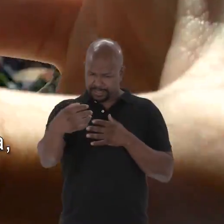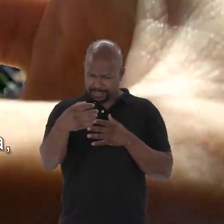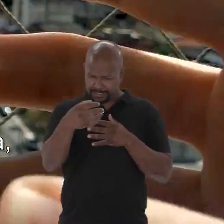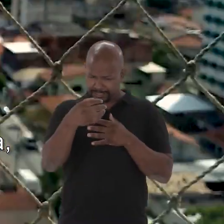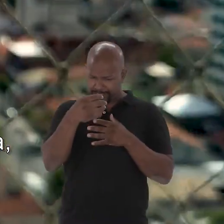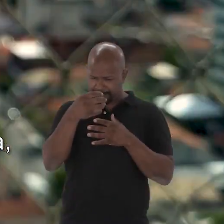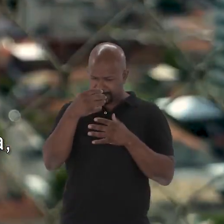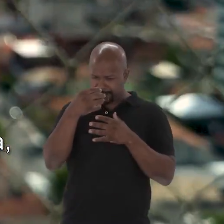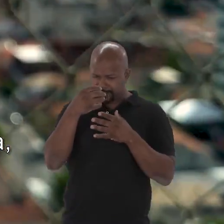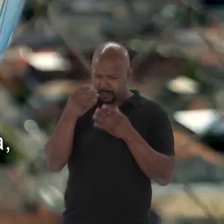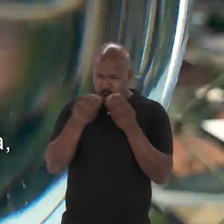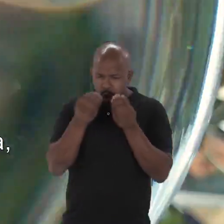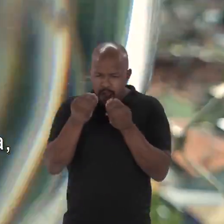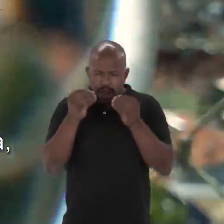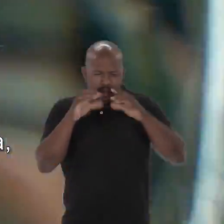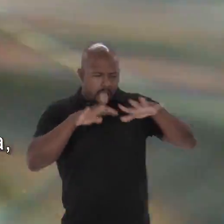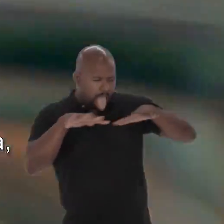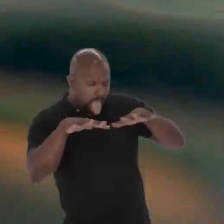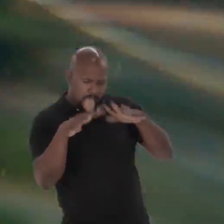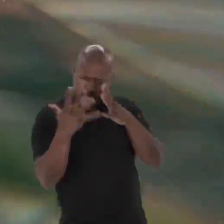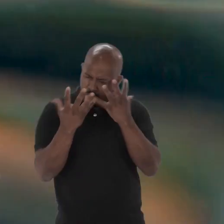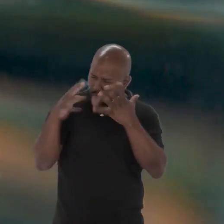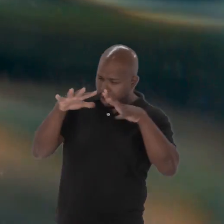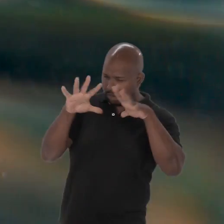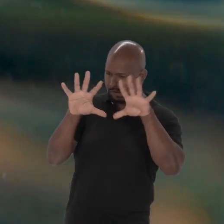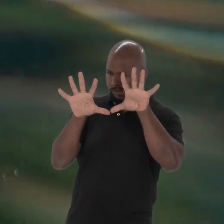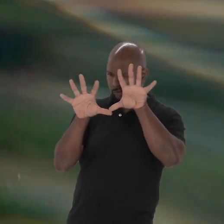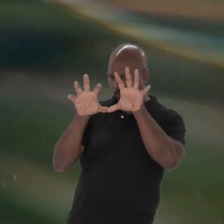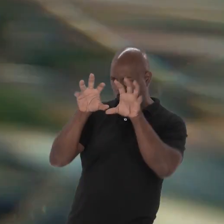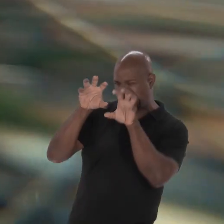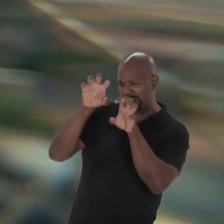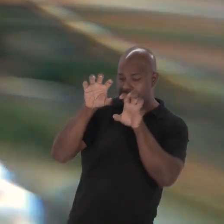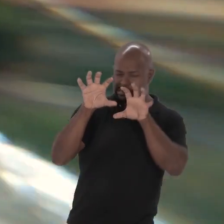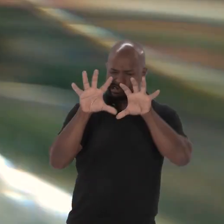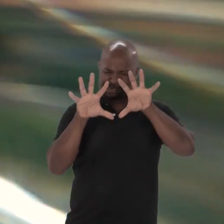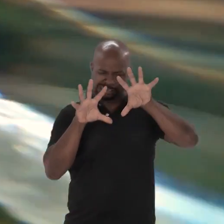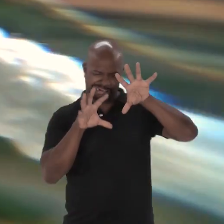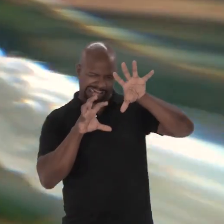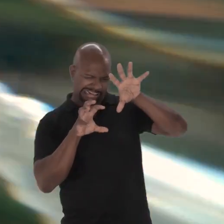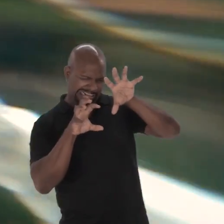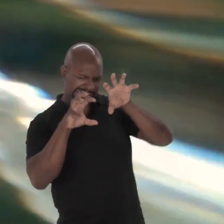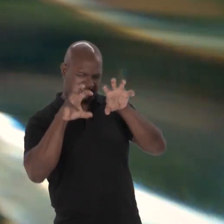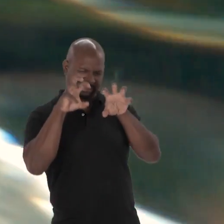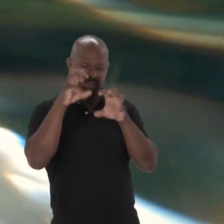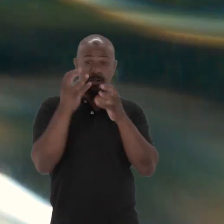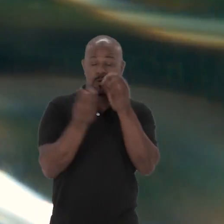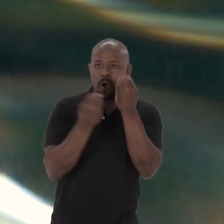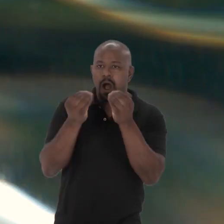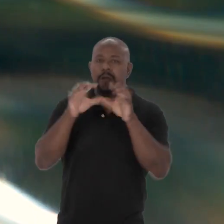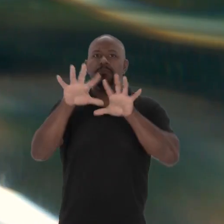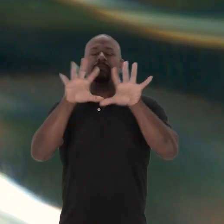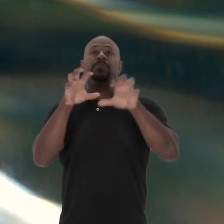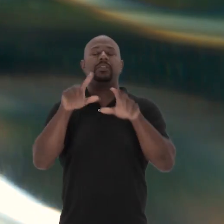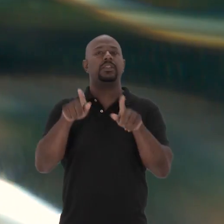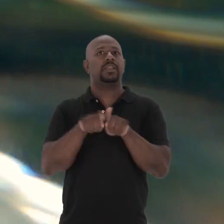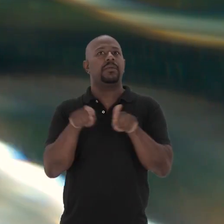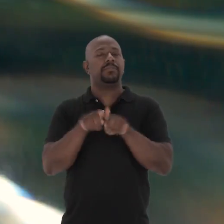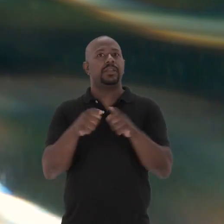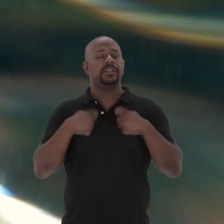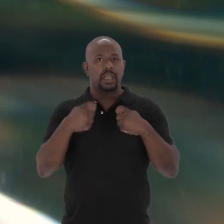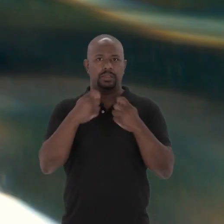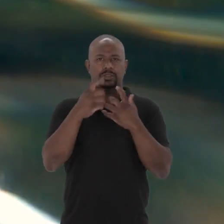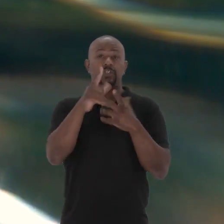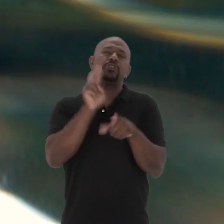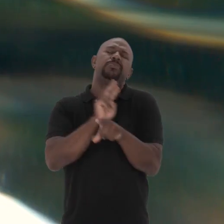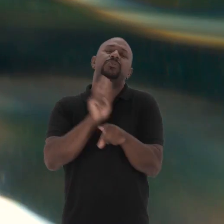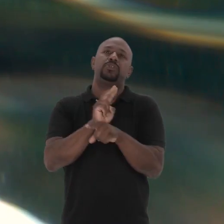bem da minha câmera e olha o efeito que dá. Ele distorce bastante o fundo da minha fotografia. Ele também dá um elemento de